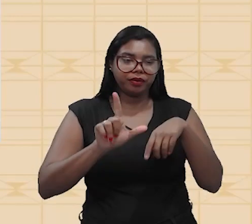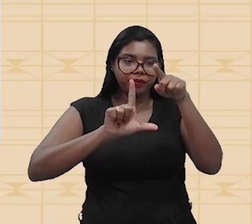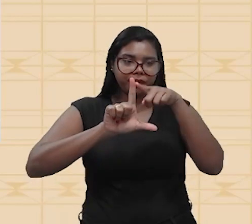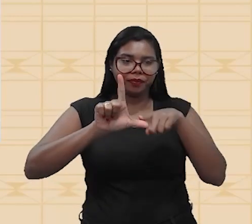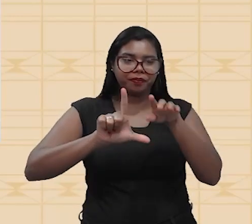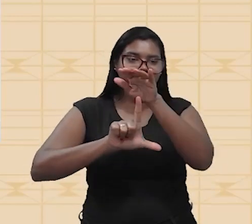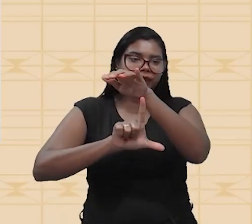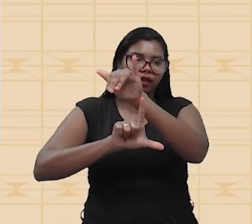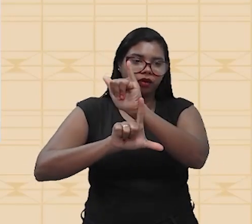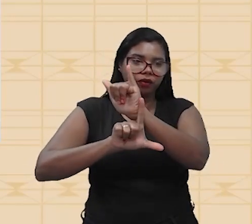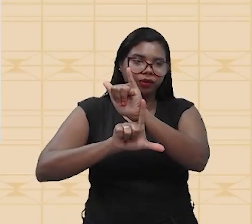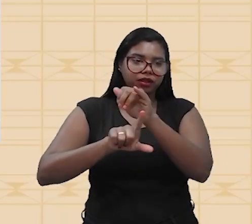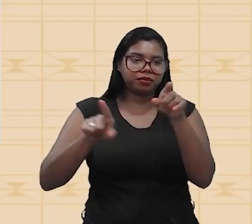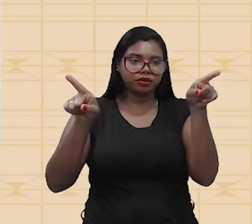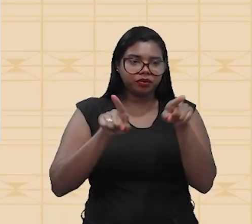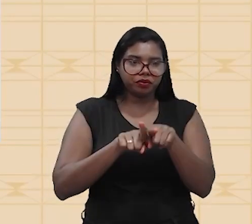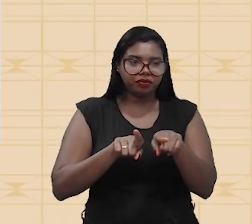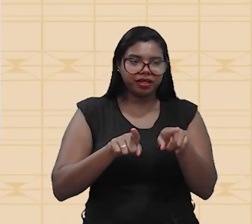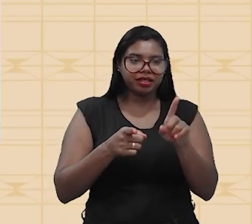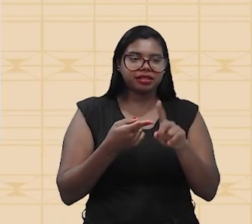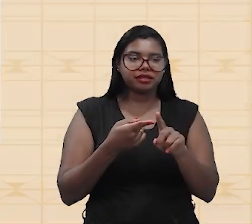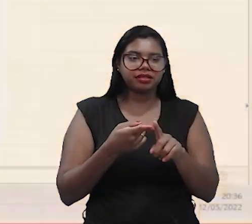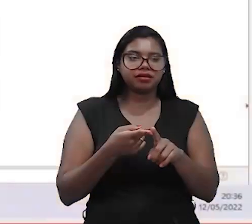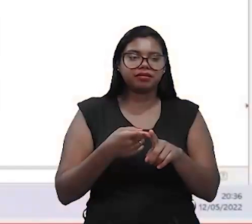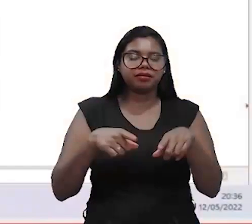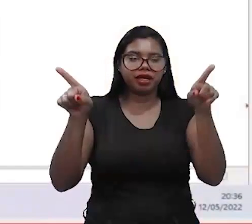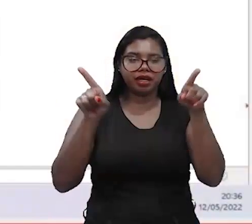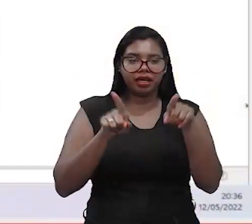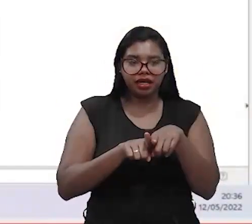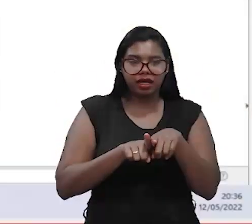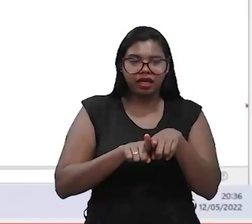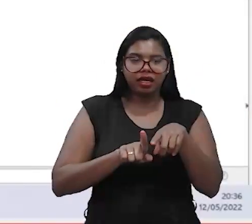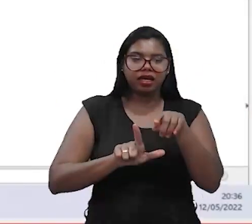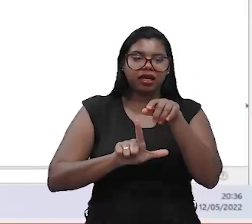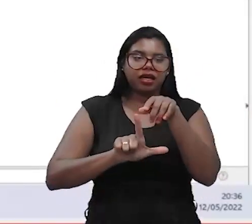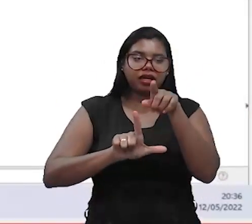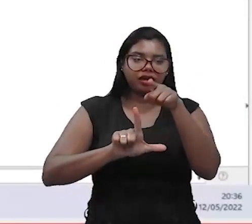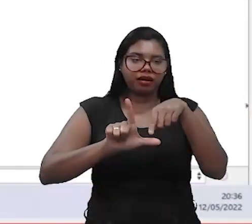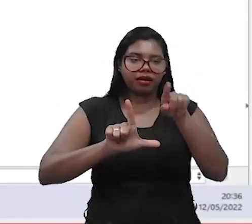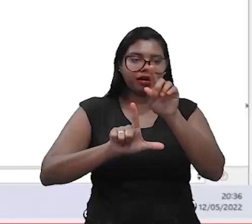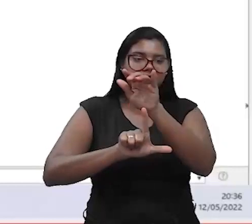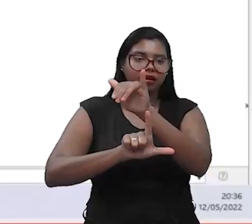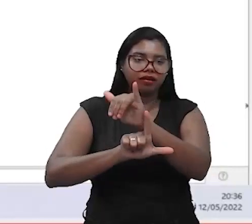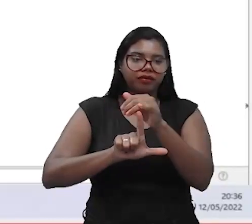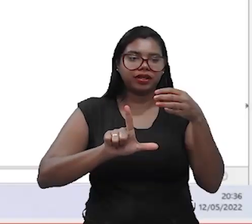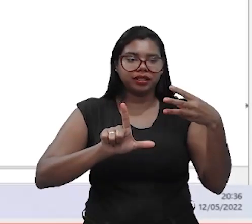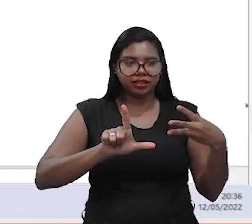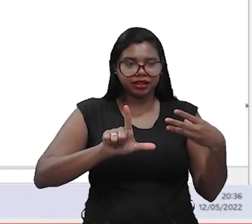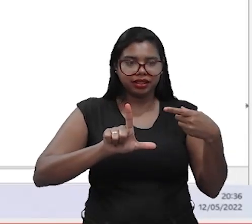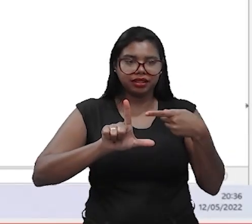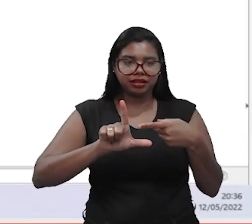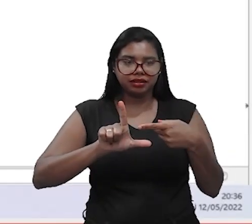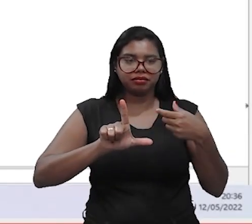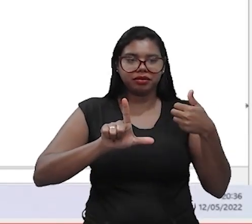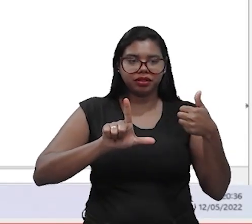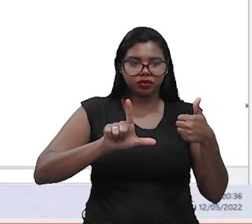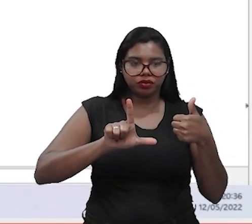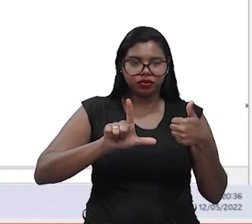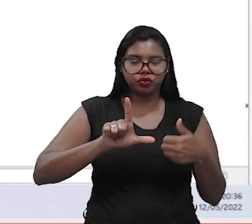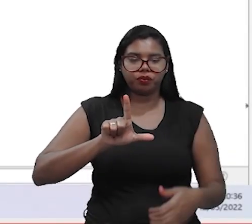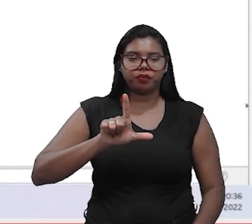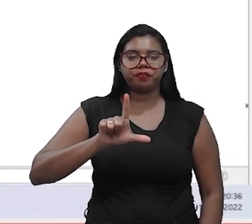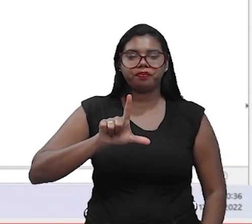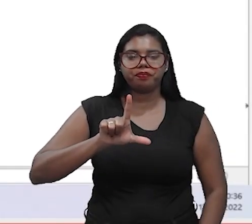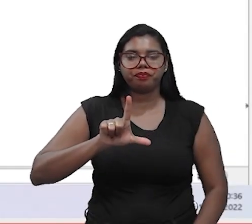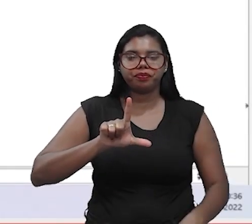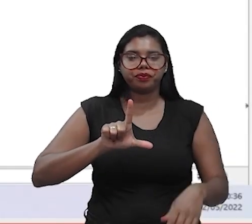Meu povo, então eu já sei que o vértice tem coordenada 3 e menos 1. Olha aí, esse par ordenado